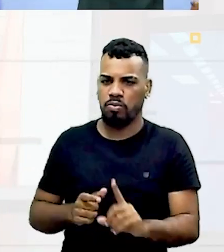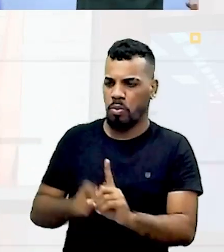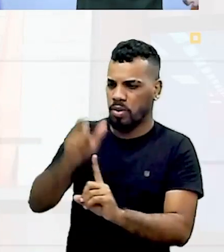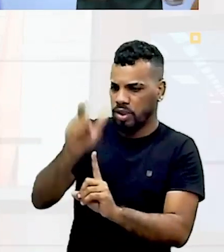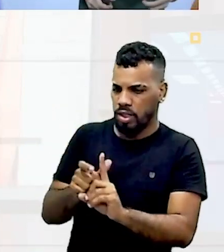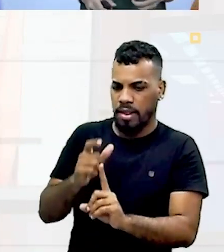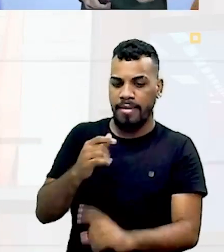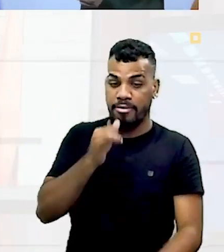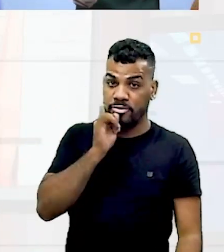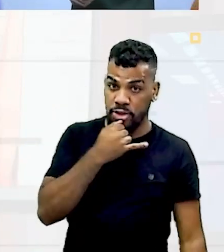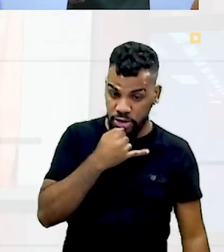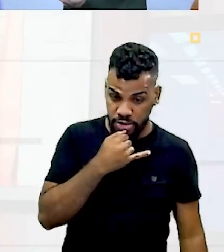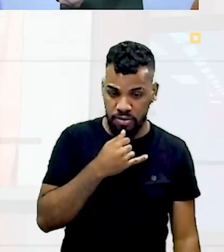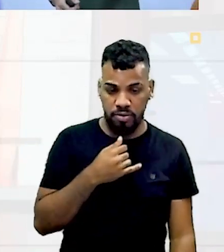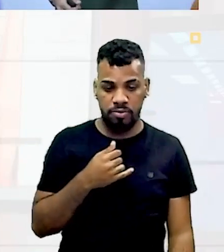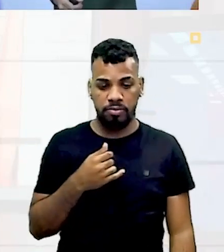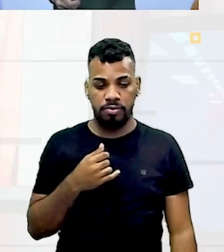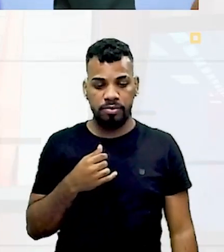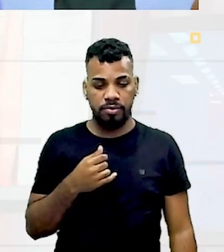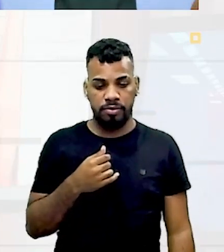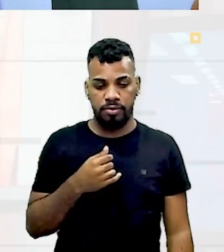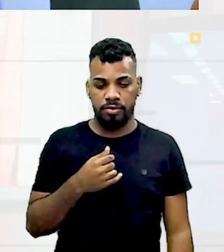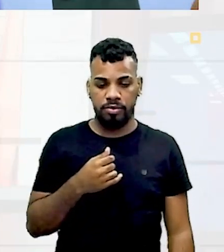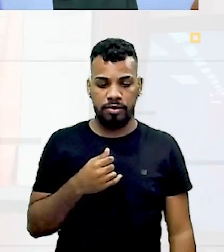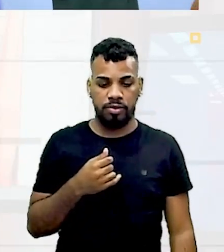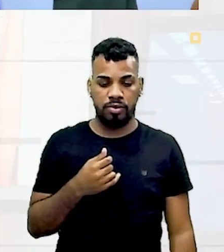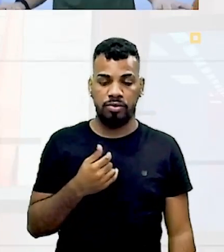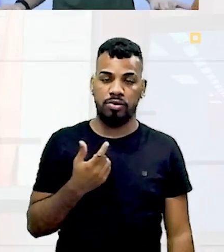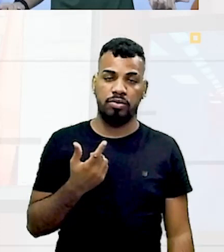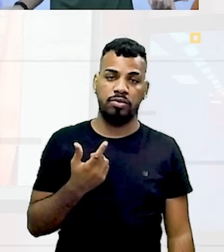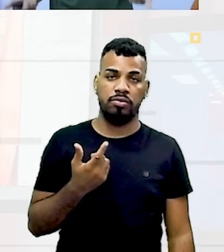está triste, você não vai simplesmente fazer ele com